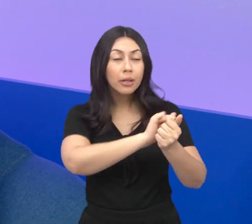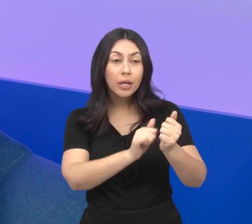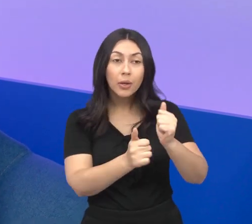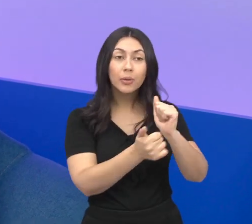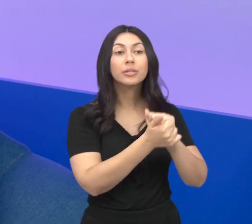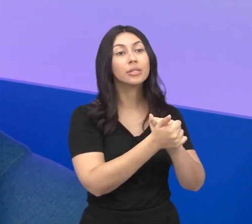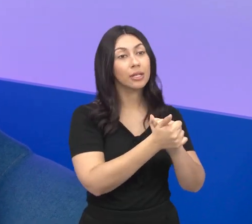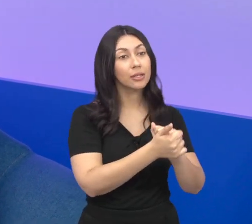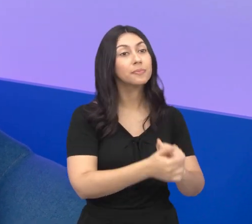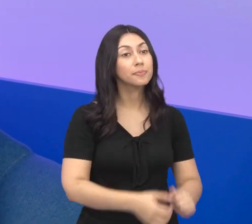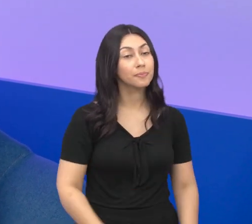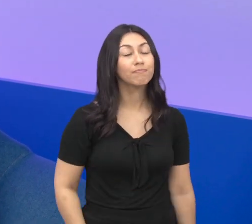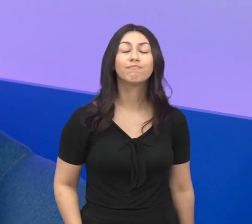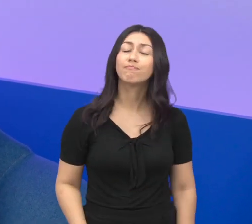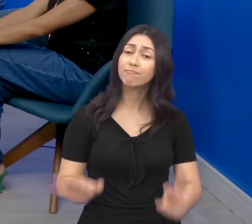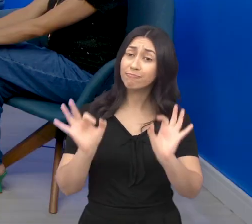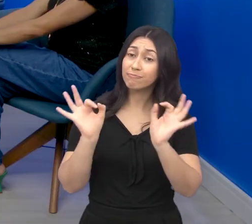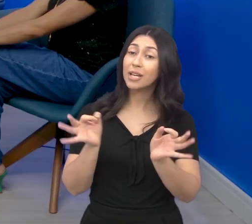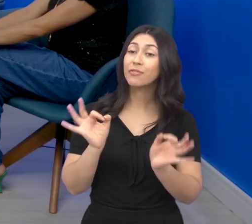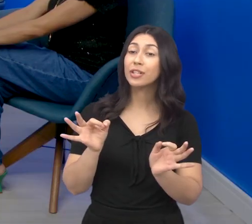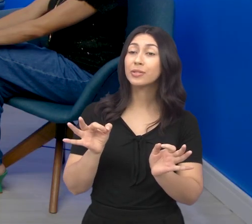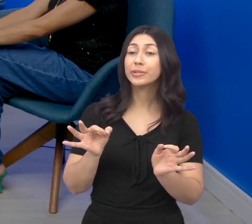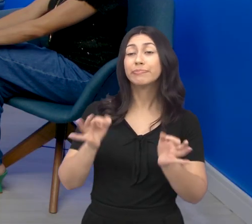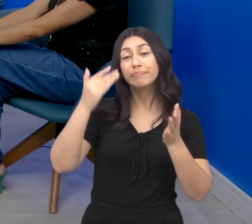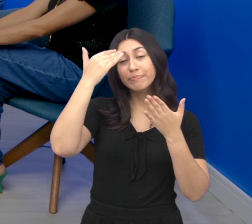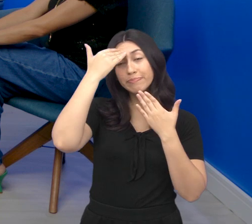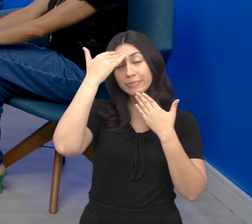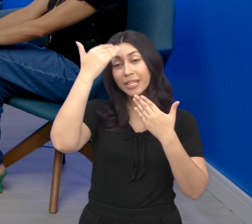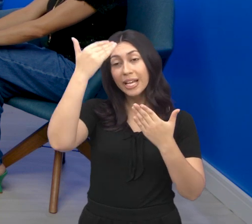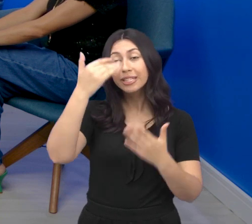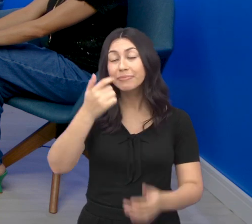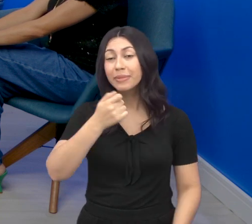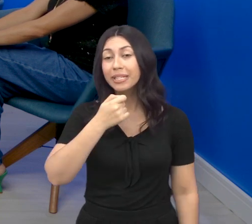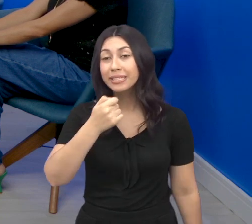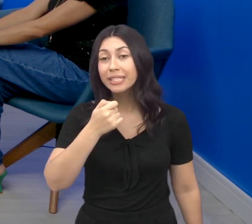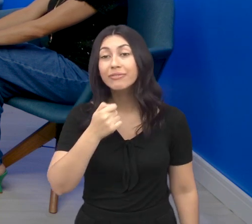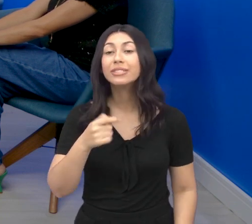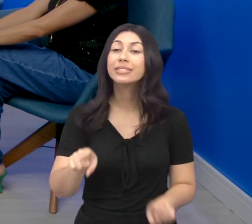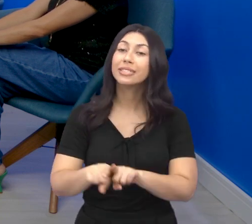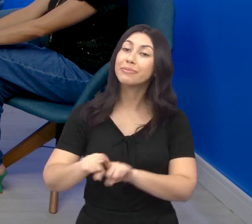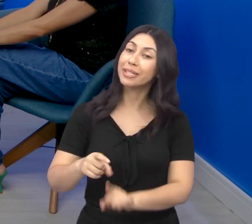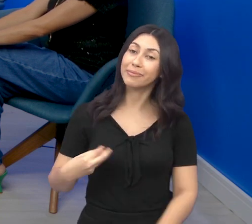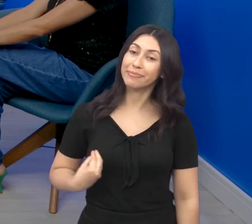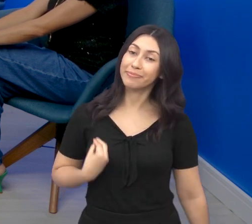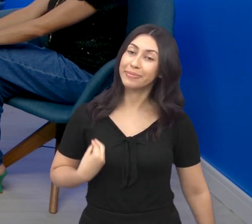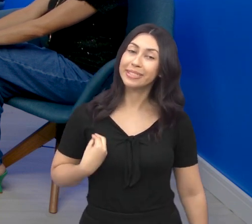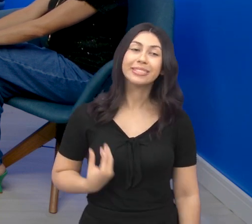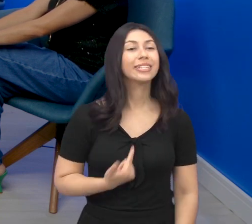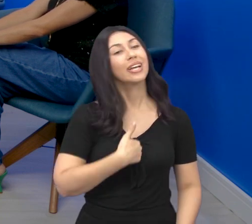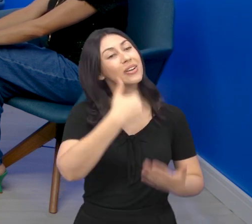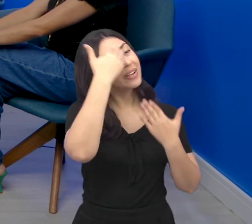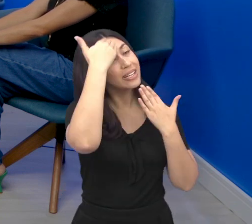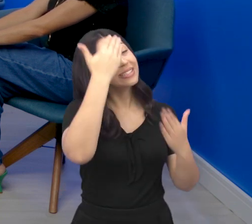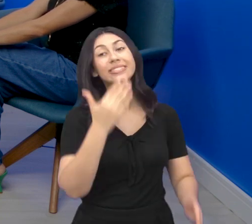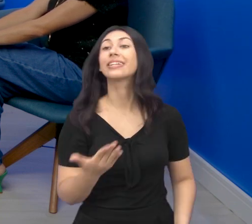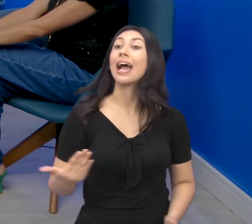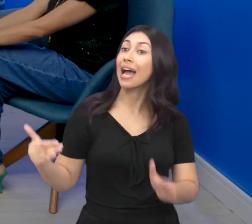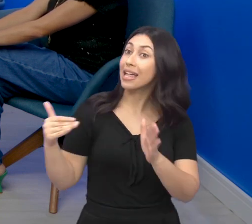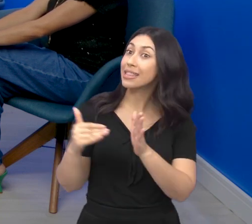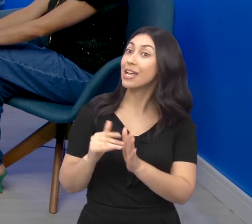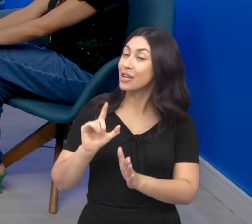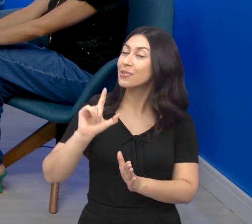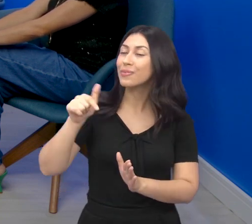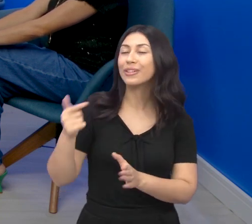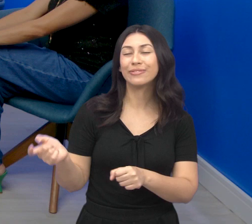se adequar às atualizações. Perfeito. Doutora, muito obrigado pela entrevista e pela sua presença aqui no Sobre Política. Eu que agradeço. E até